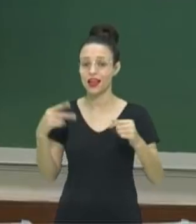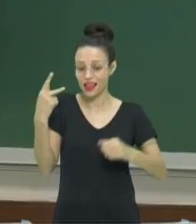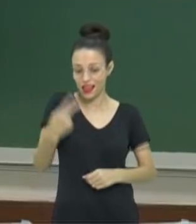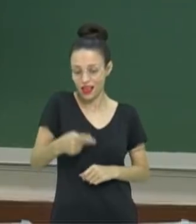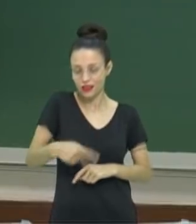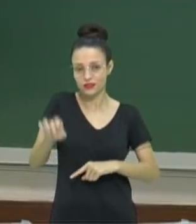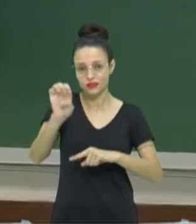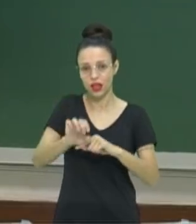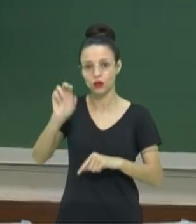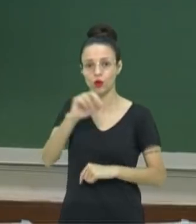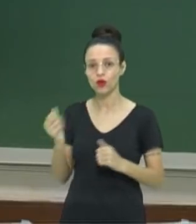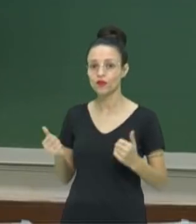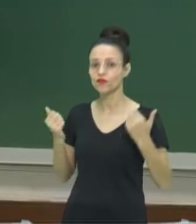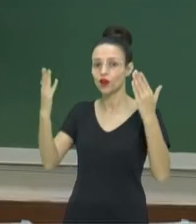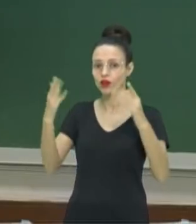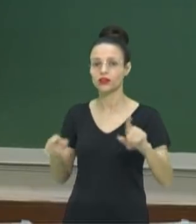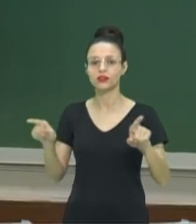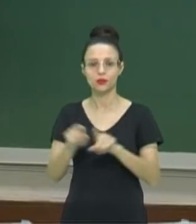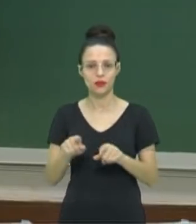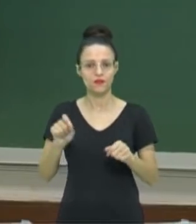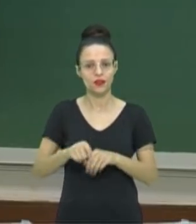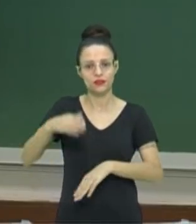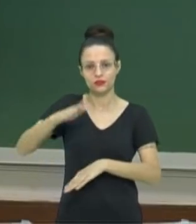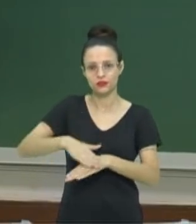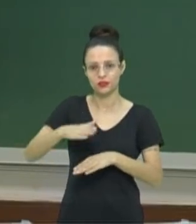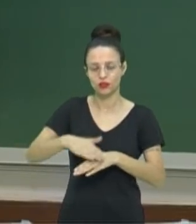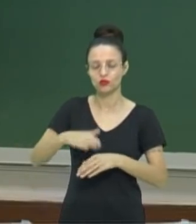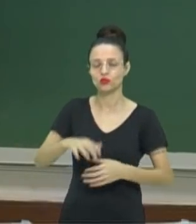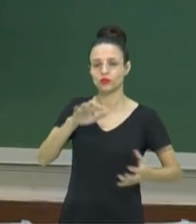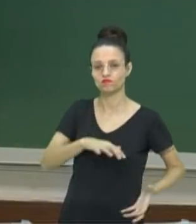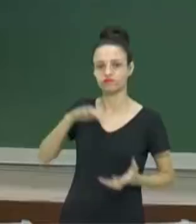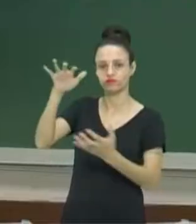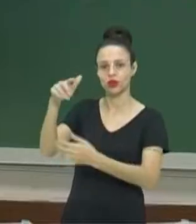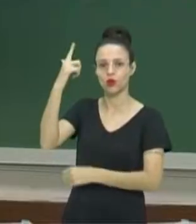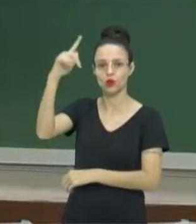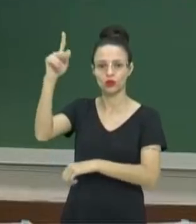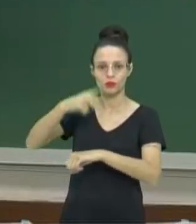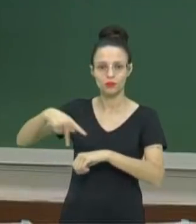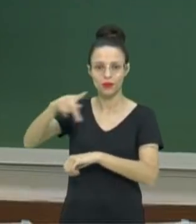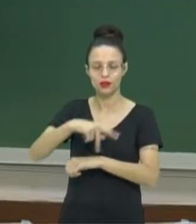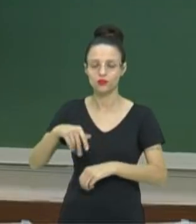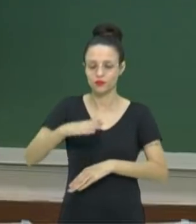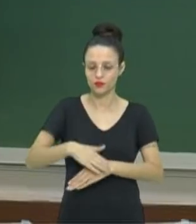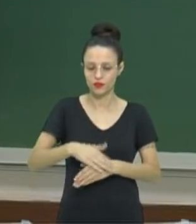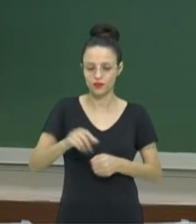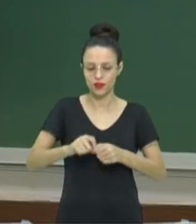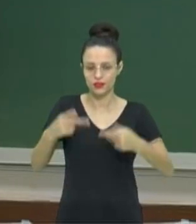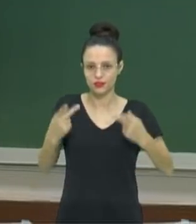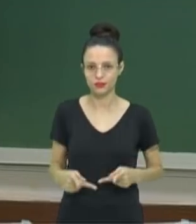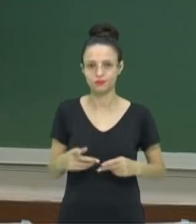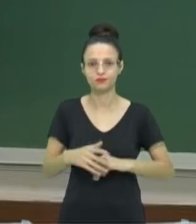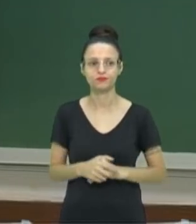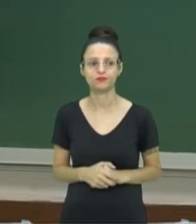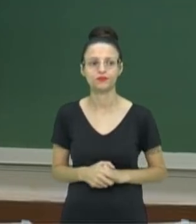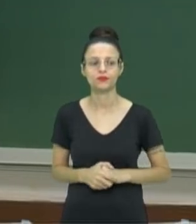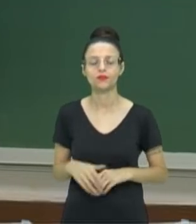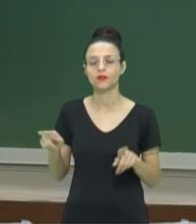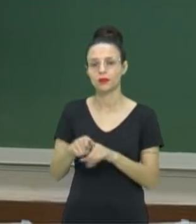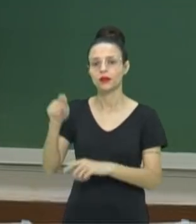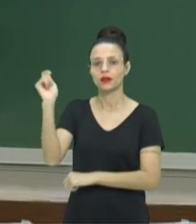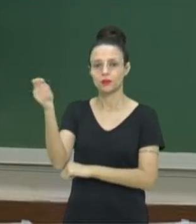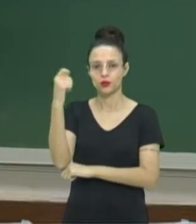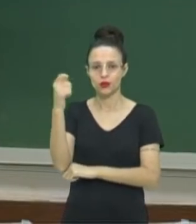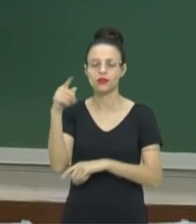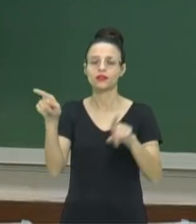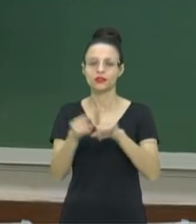para exportação? Os portos fazem essa função de mandar para outros países aquilo que é produzido na nossa região. E em Porto Alegre, ali nós